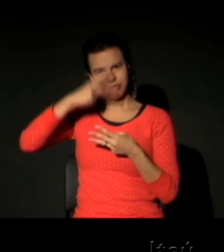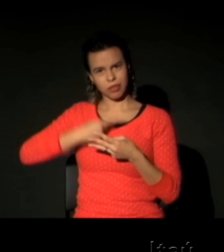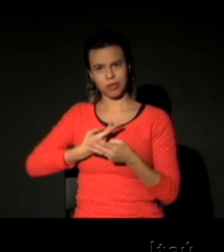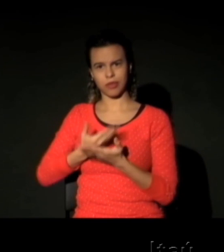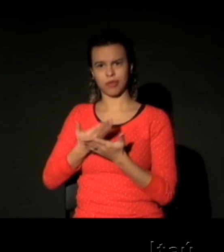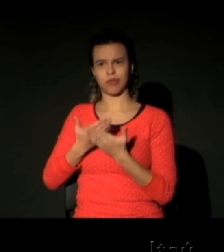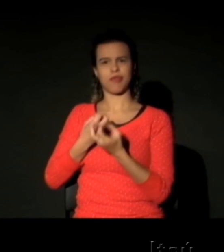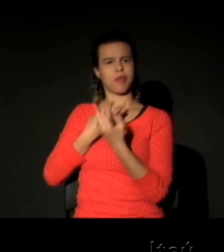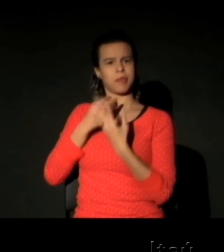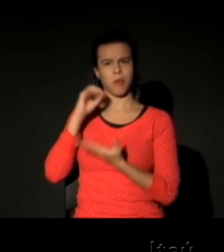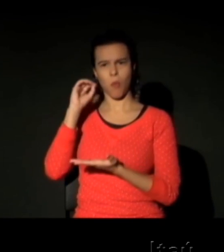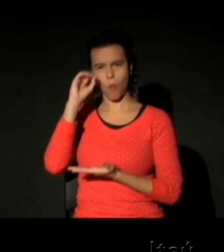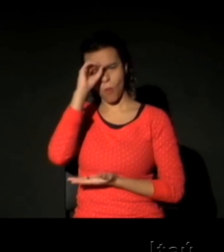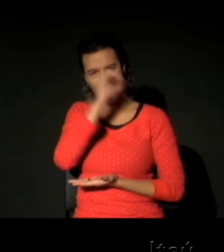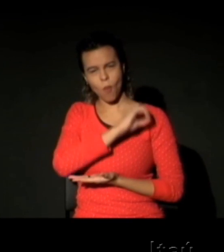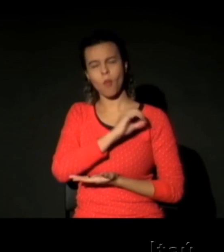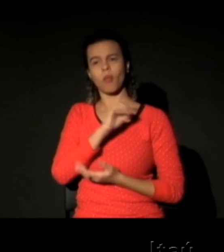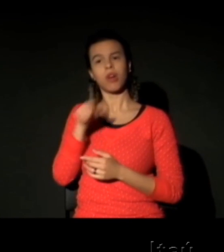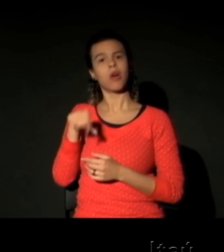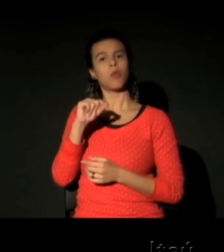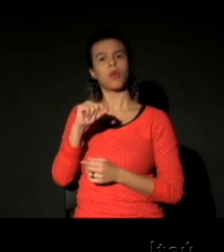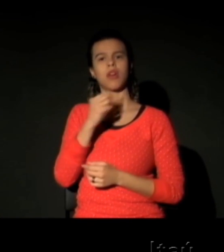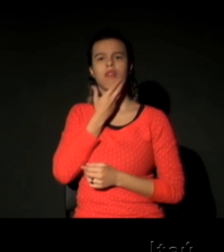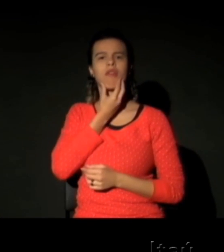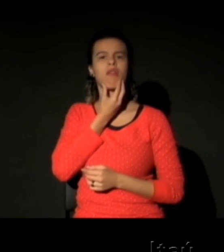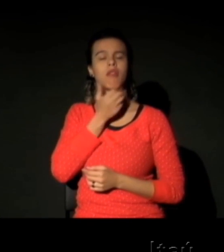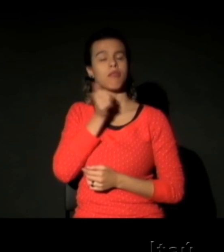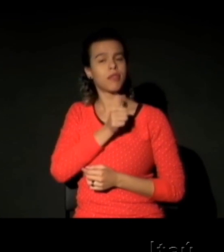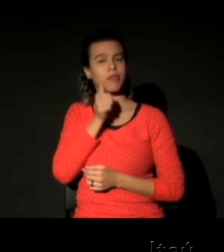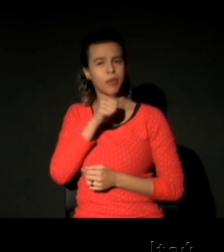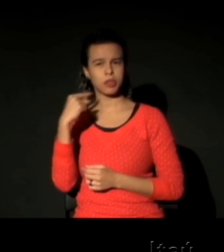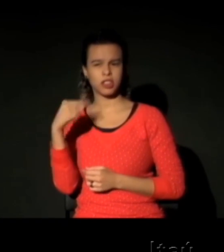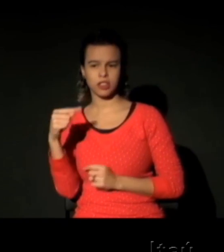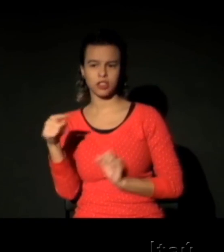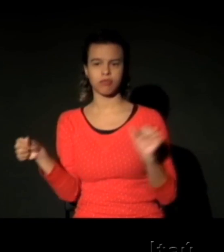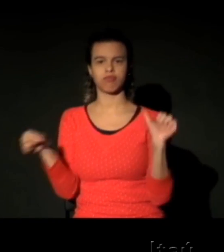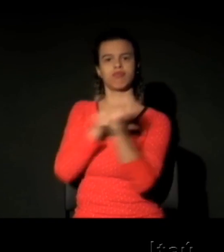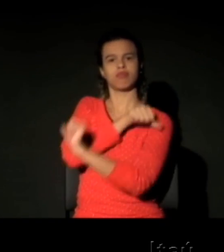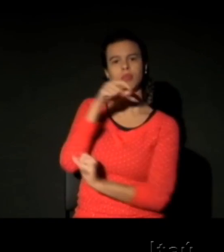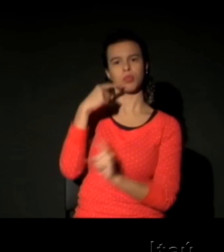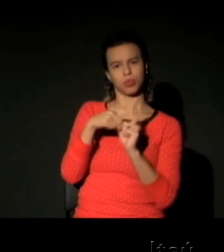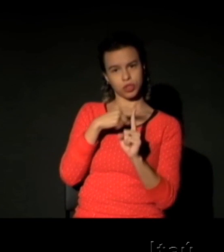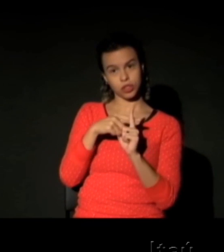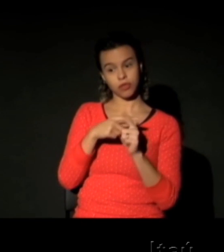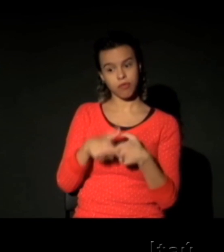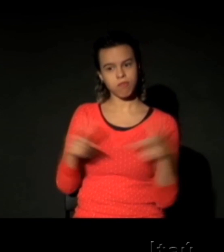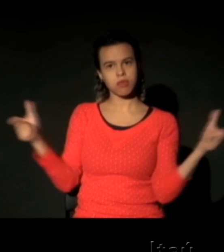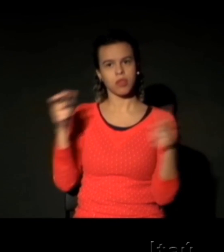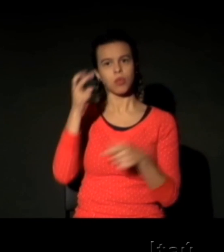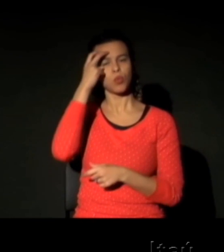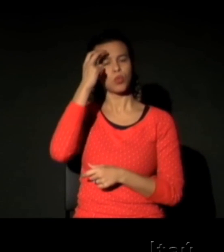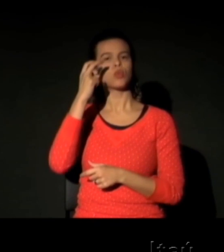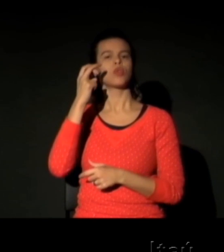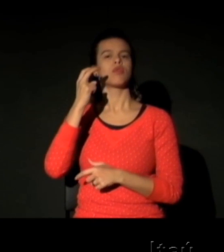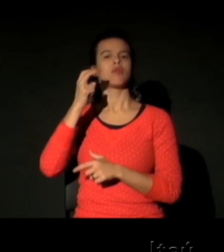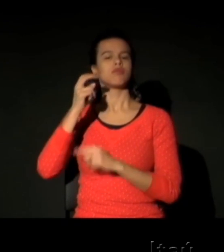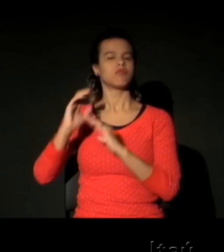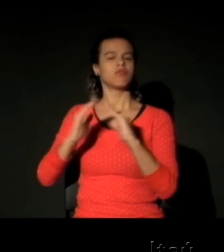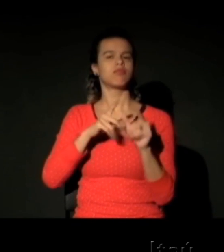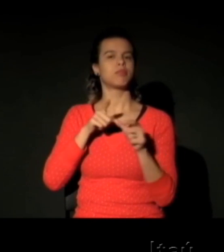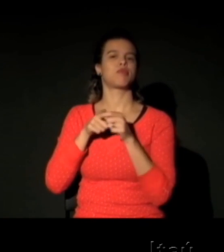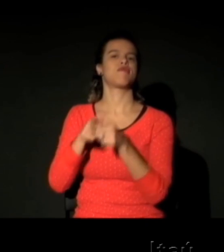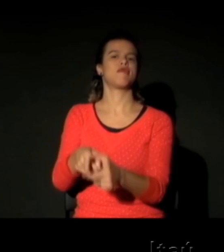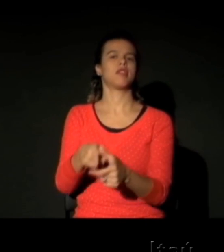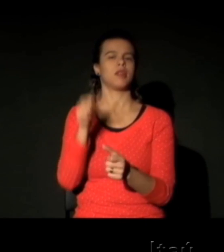características desse feminino negativo em positivo acho que explode com a cultura das periferias e as mulheres eu acho que elas têm